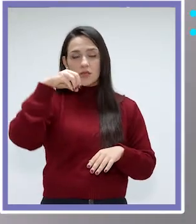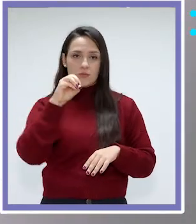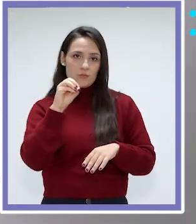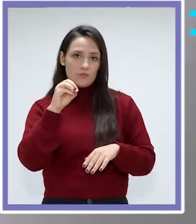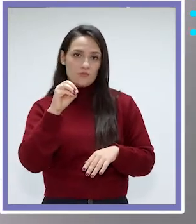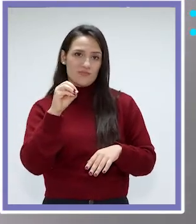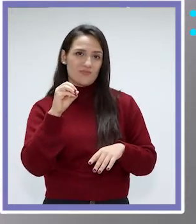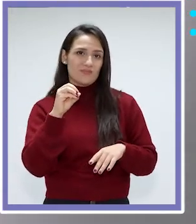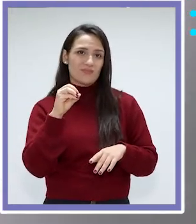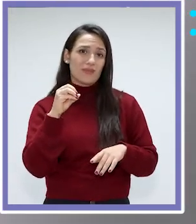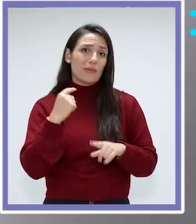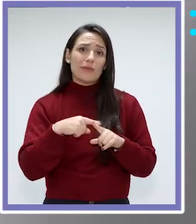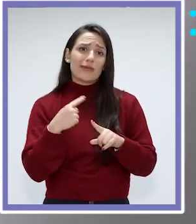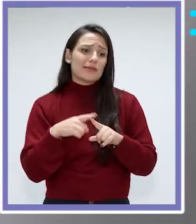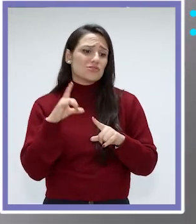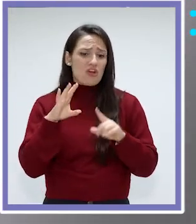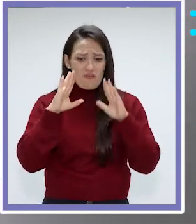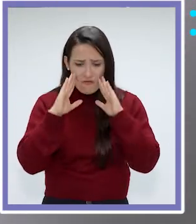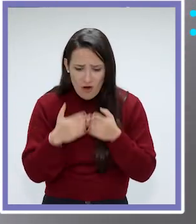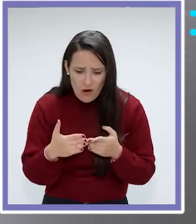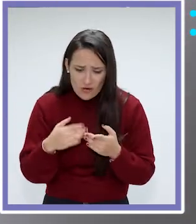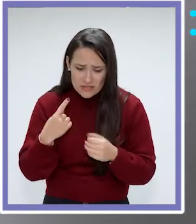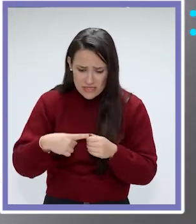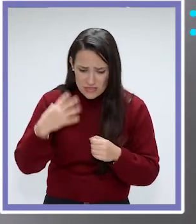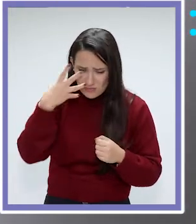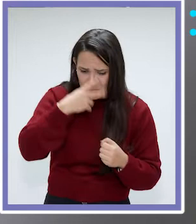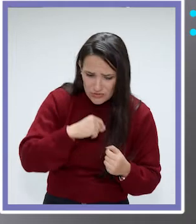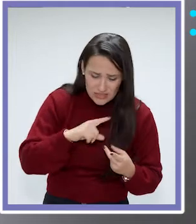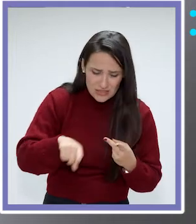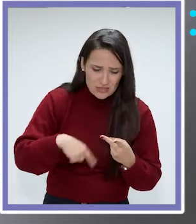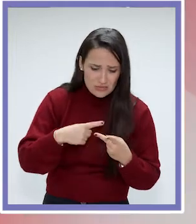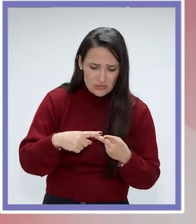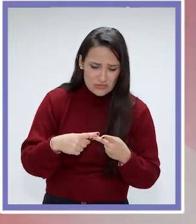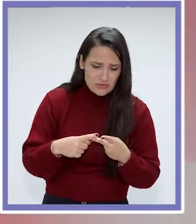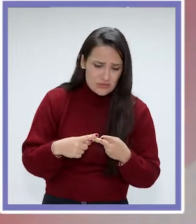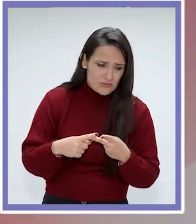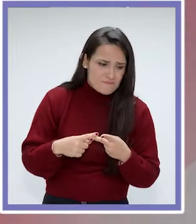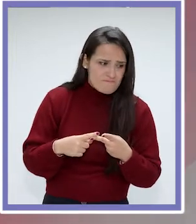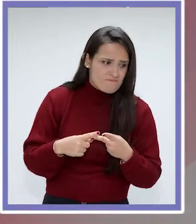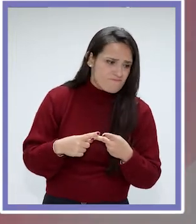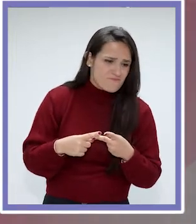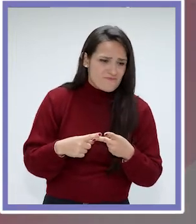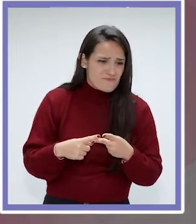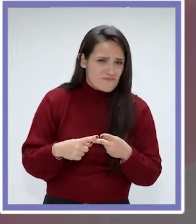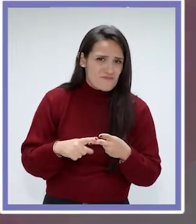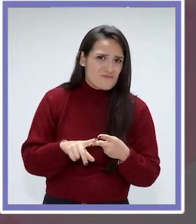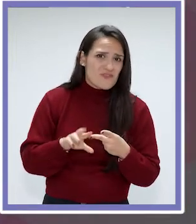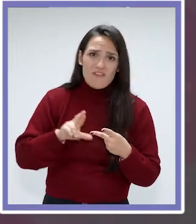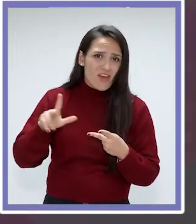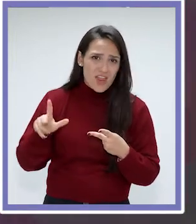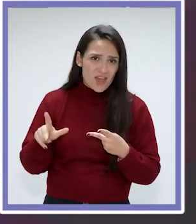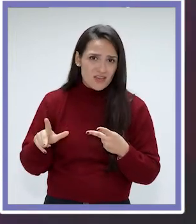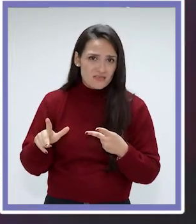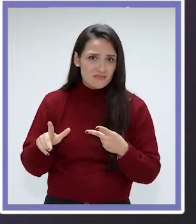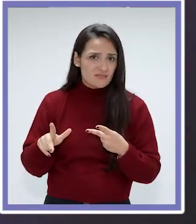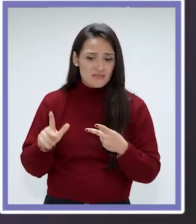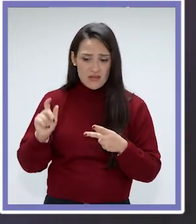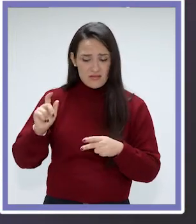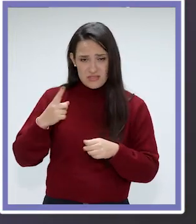vê muito mais relacionado à questão de bonito, assim, o Pantanal de Porto Murtinho não é um Pantanal muito